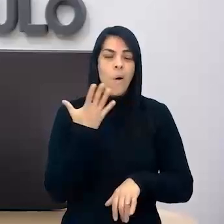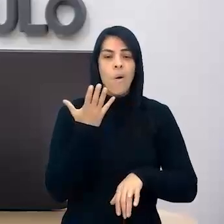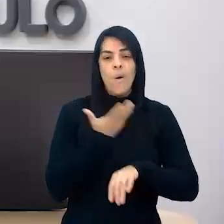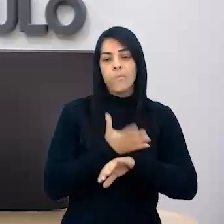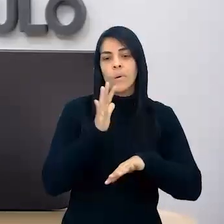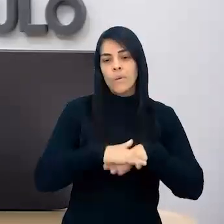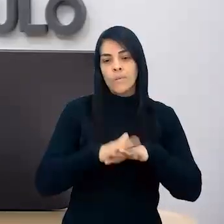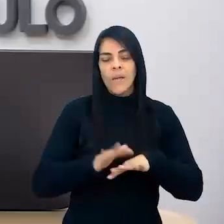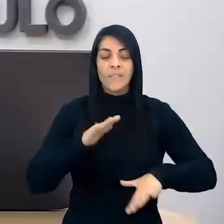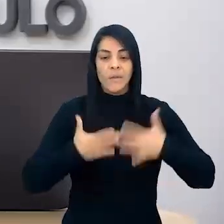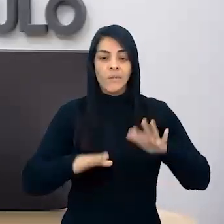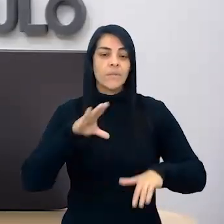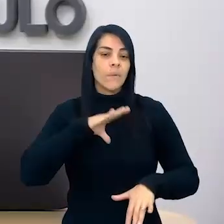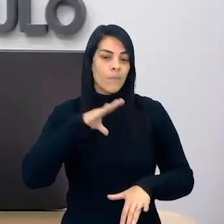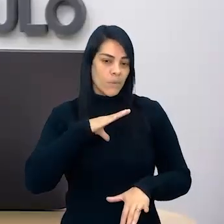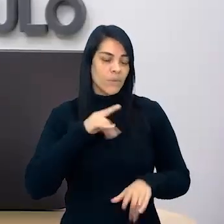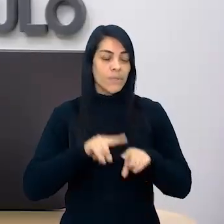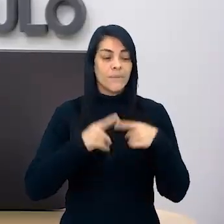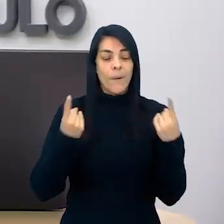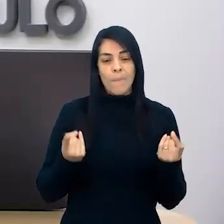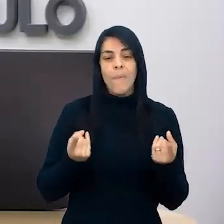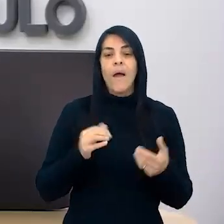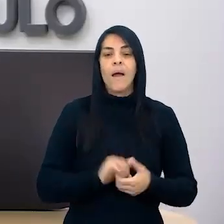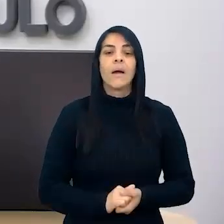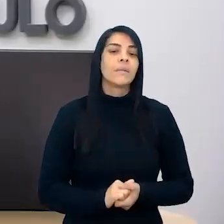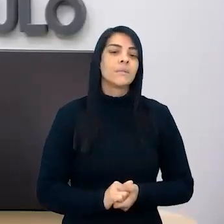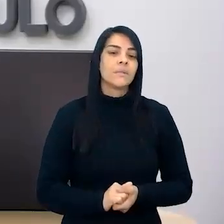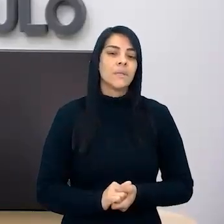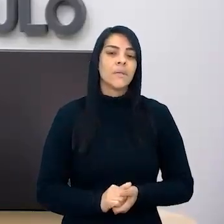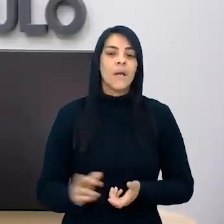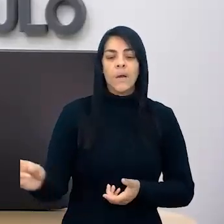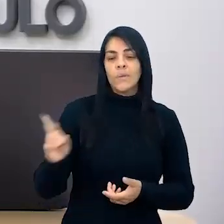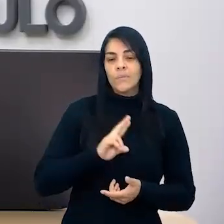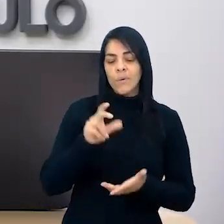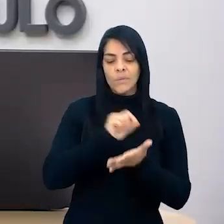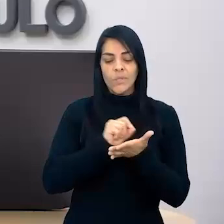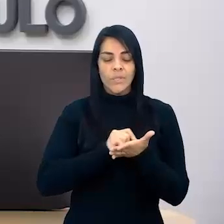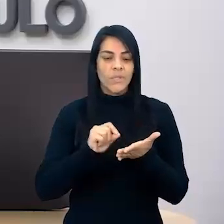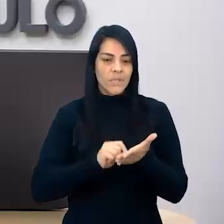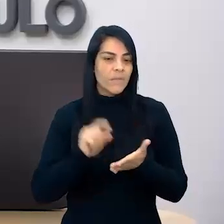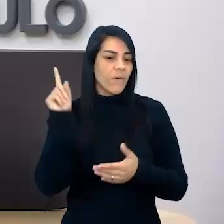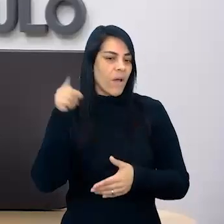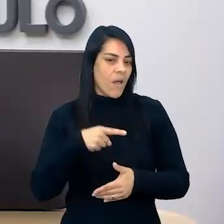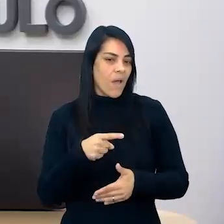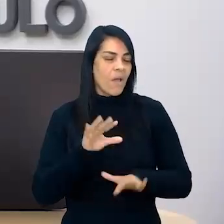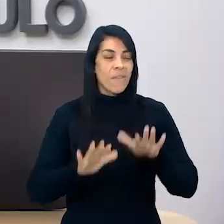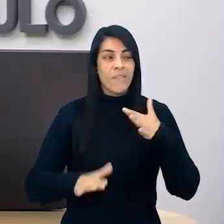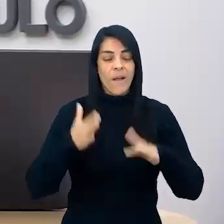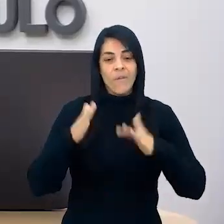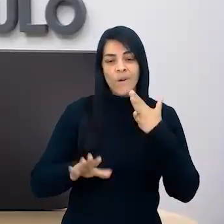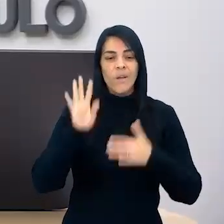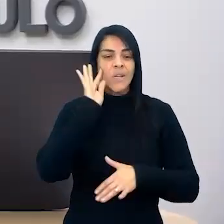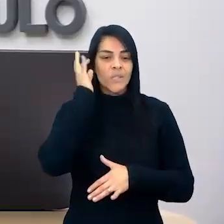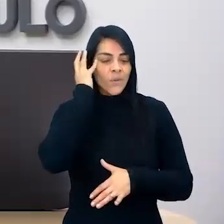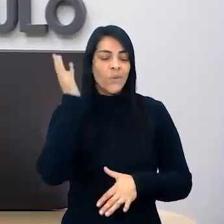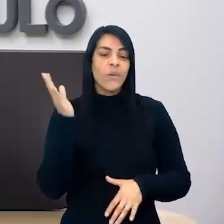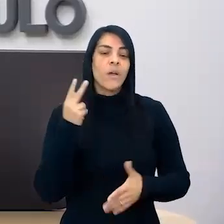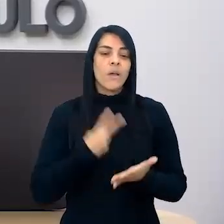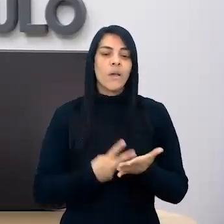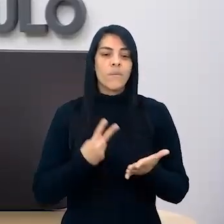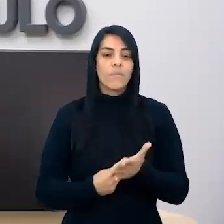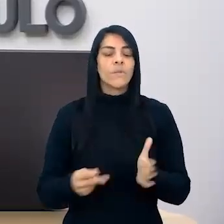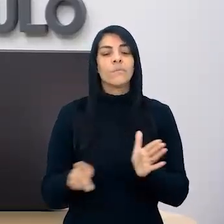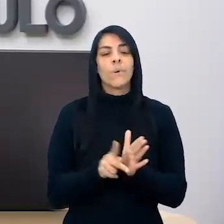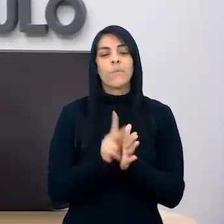língua portuguesa funcione mais, mas o responde, o escreve, talvez resolver mesmo o